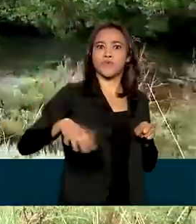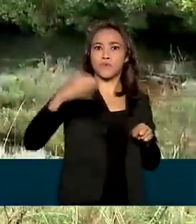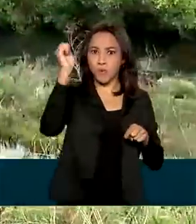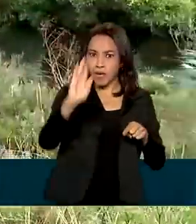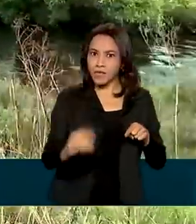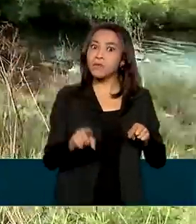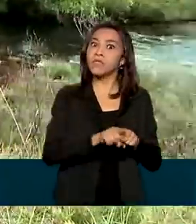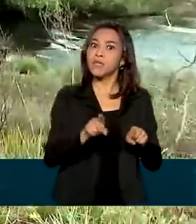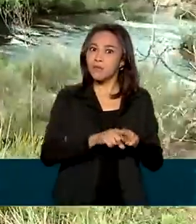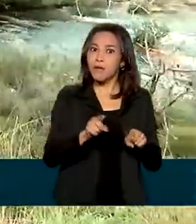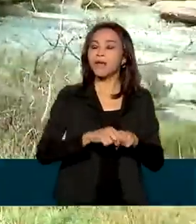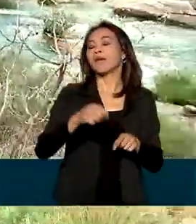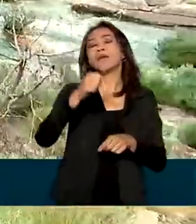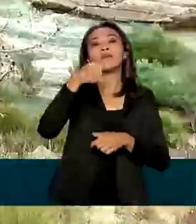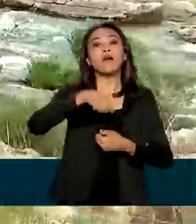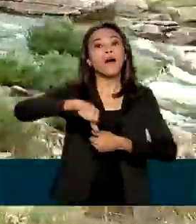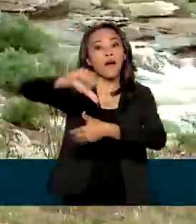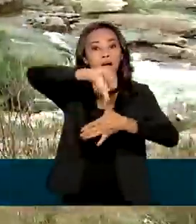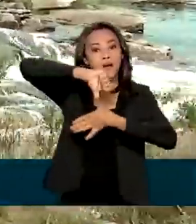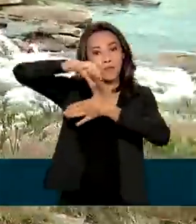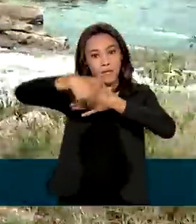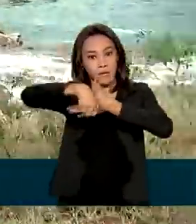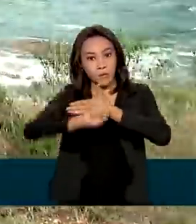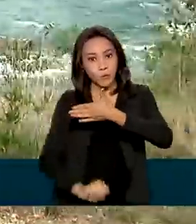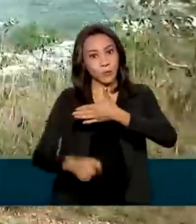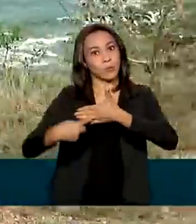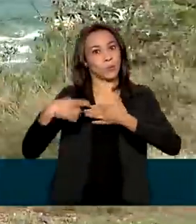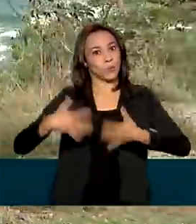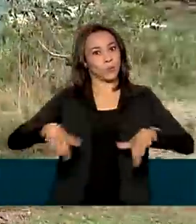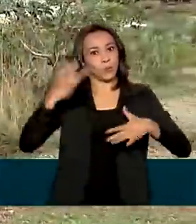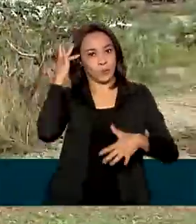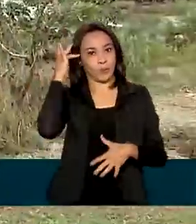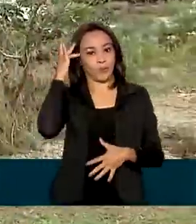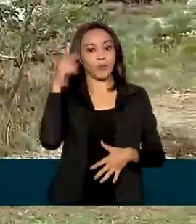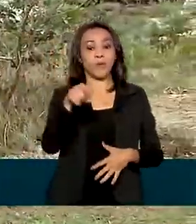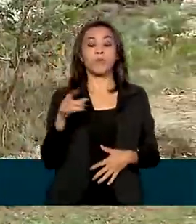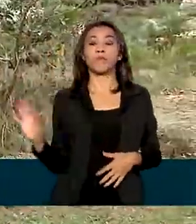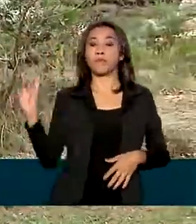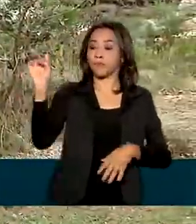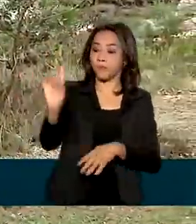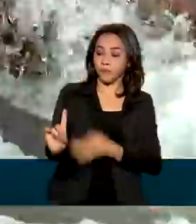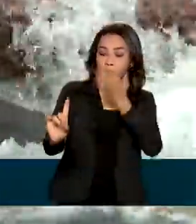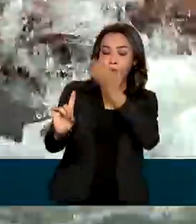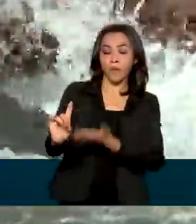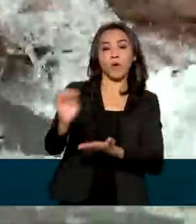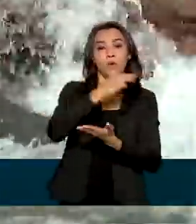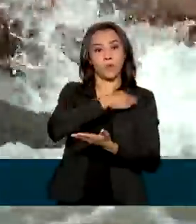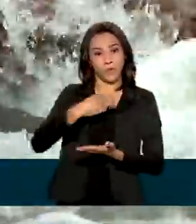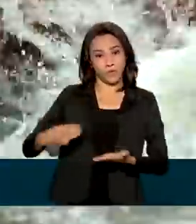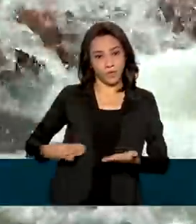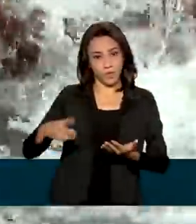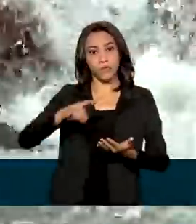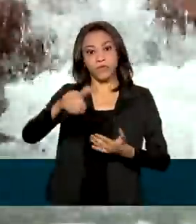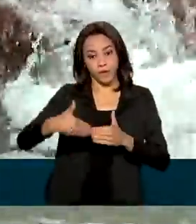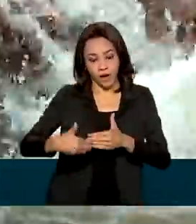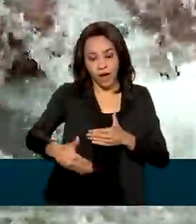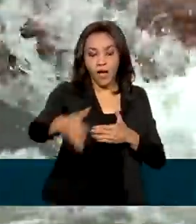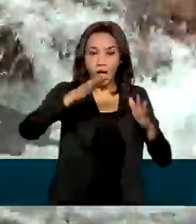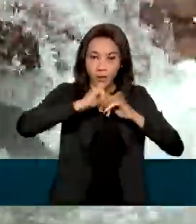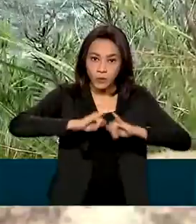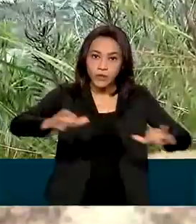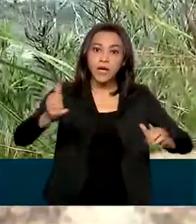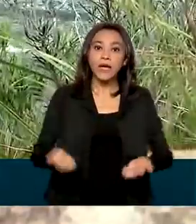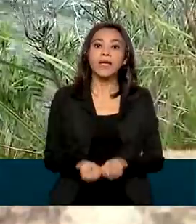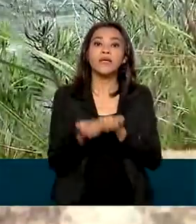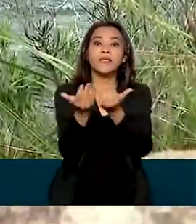dias de viagem pela região do Semiárido, o ministro do Desenvolvimento Regional, Rogério Marinho, vai anunciar e entregar obras de